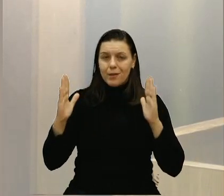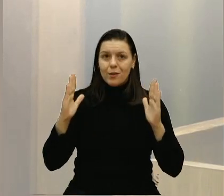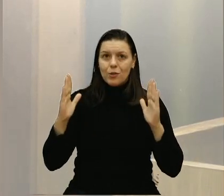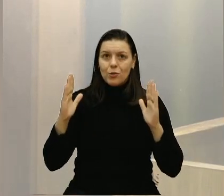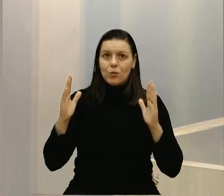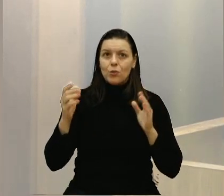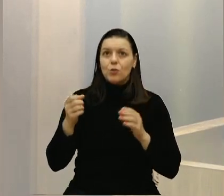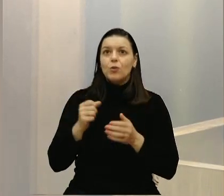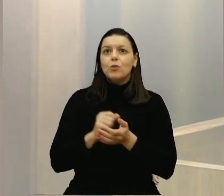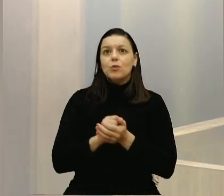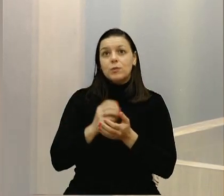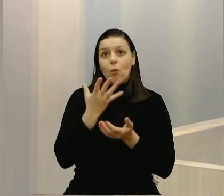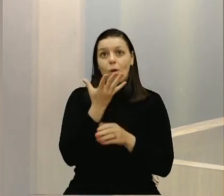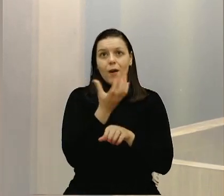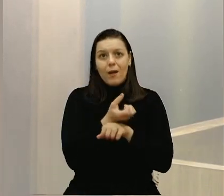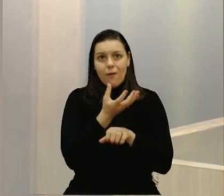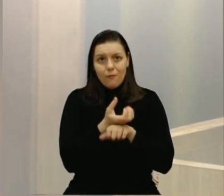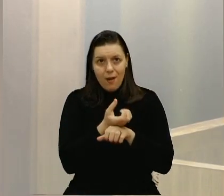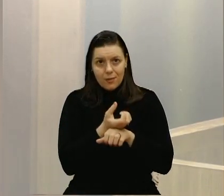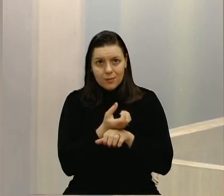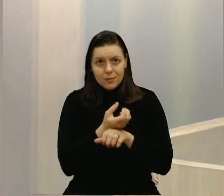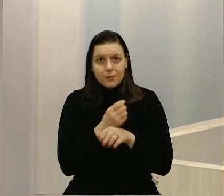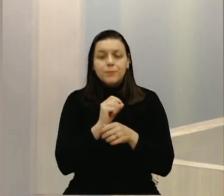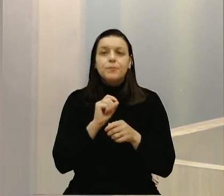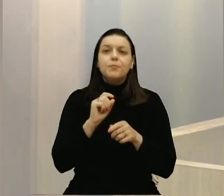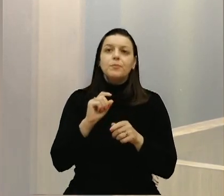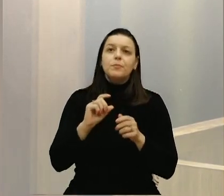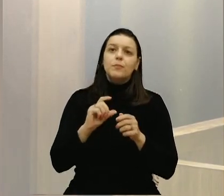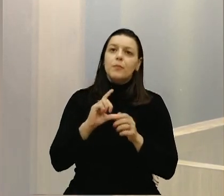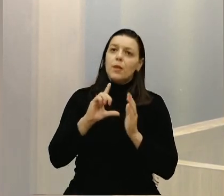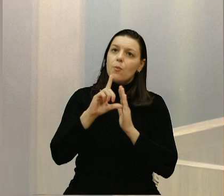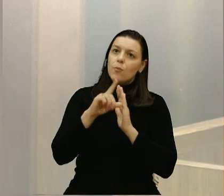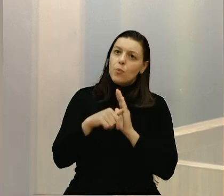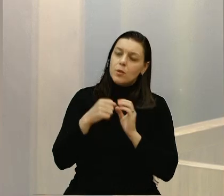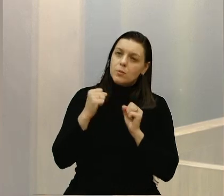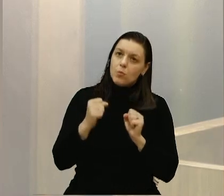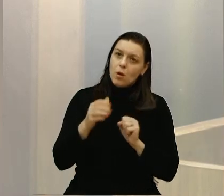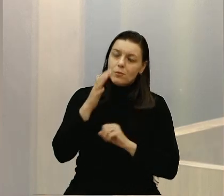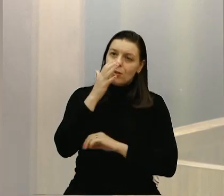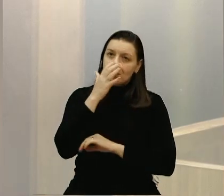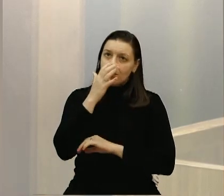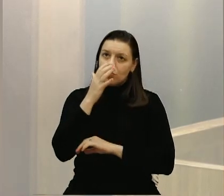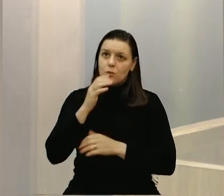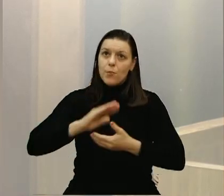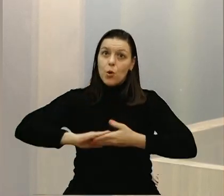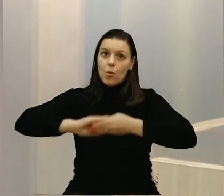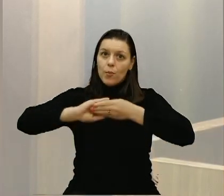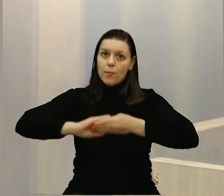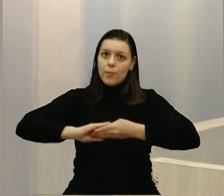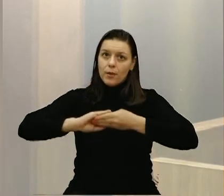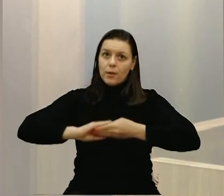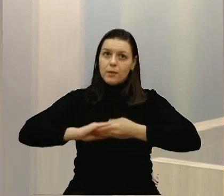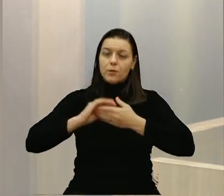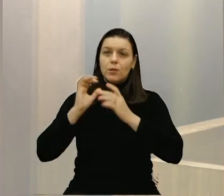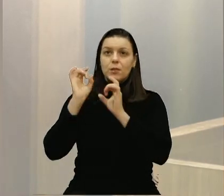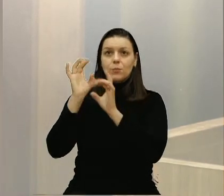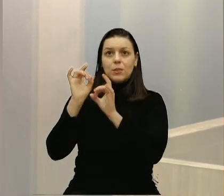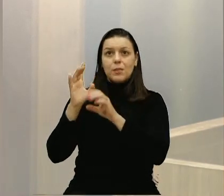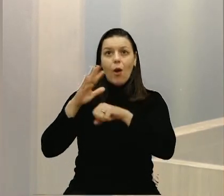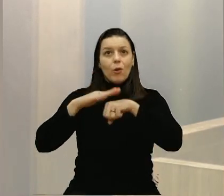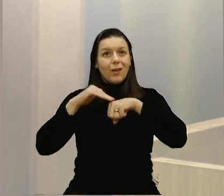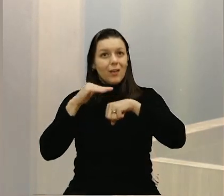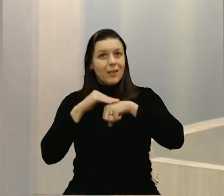sessões são gravadas, então, posteriormente, as pessoas também vão poder acompanhar. O meu cumprimento de forma especial à nossa querida e